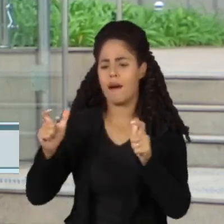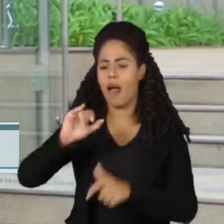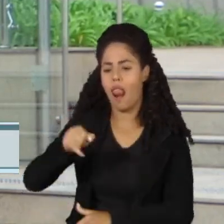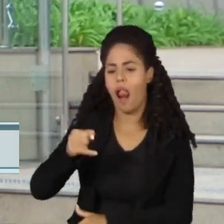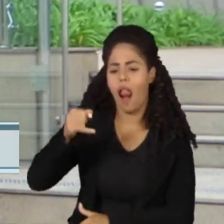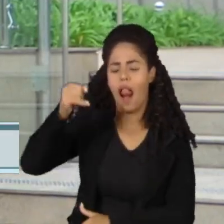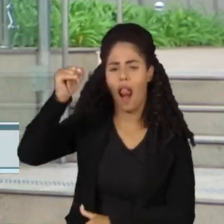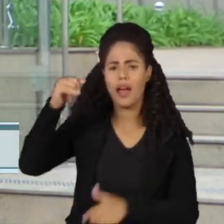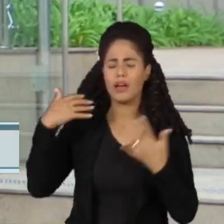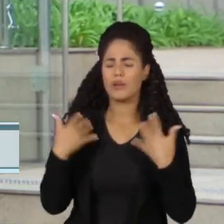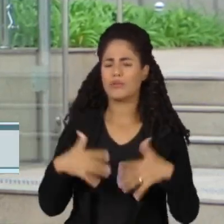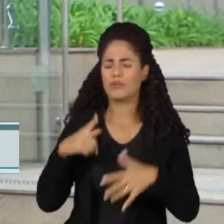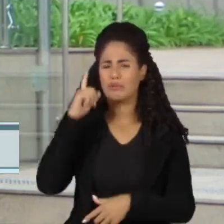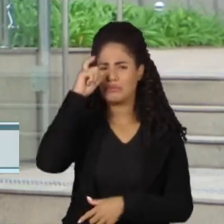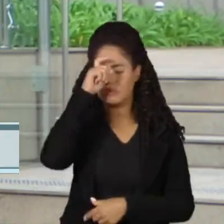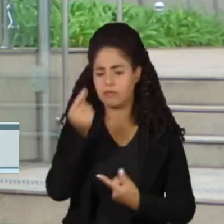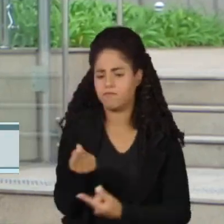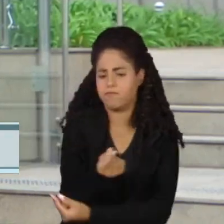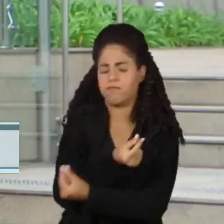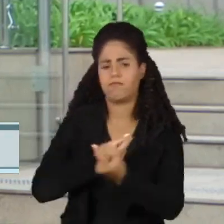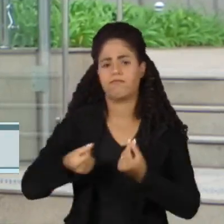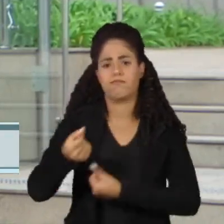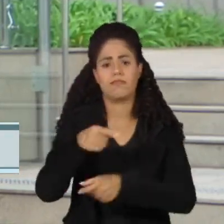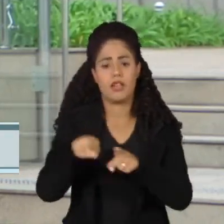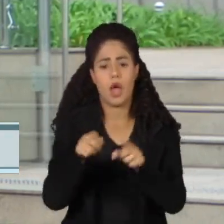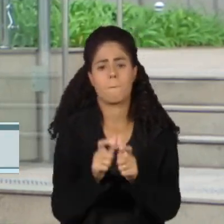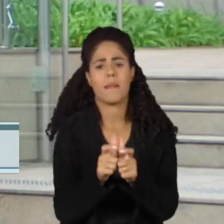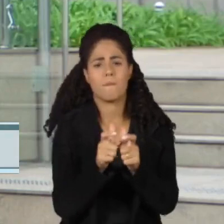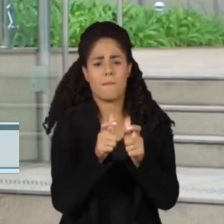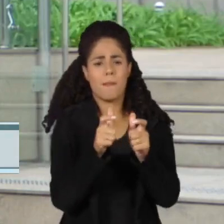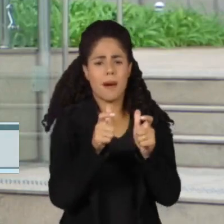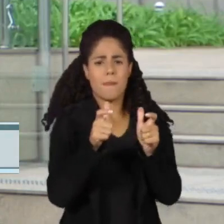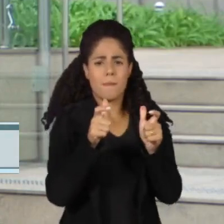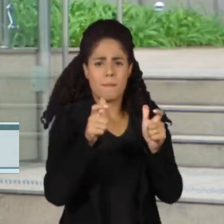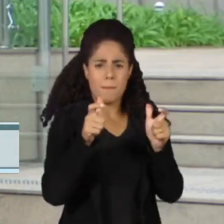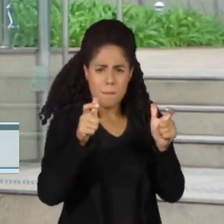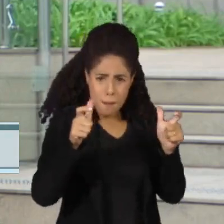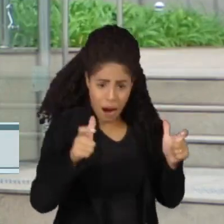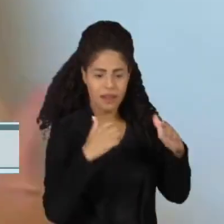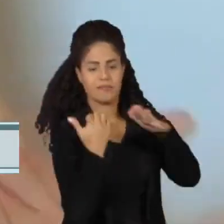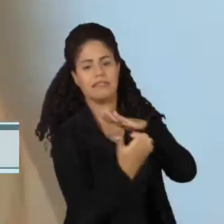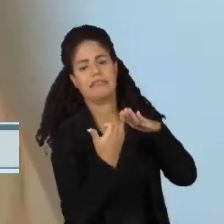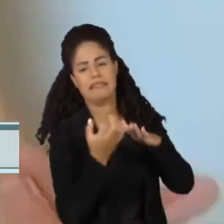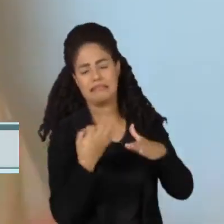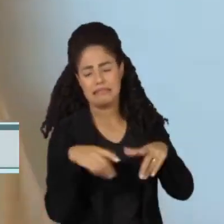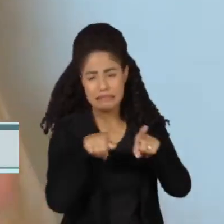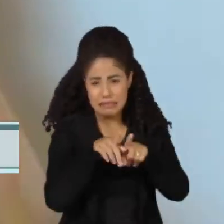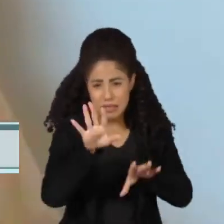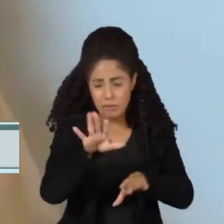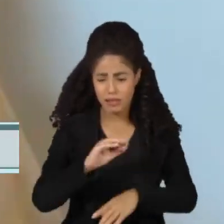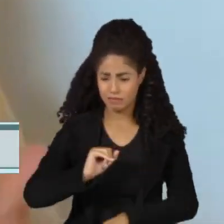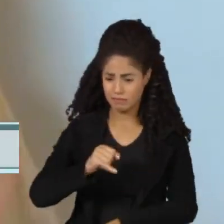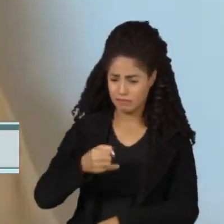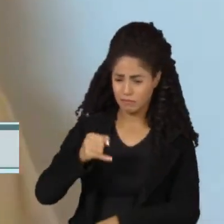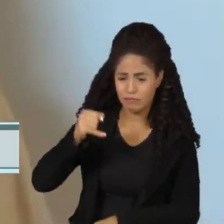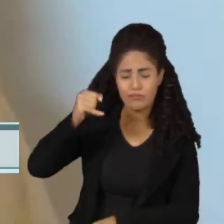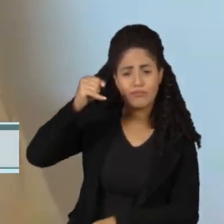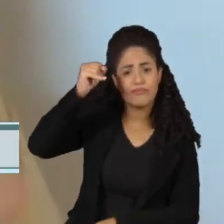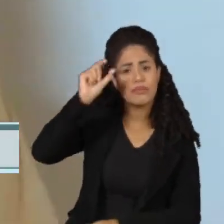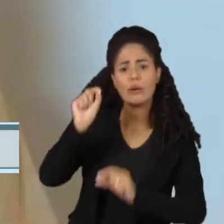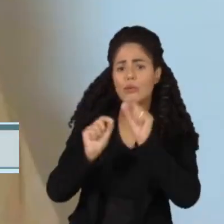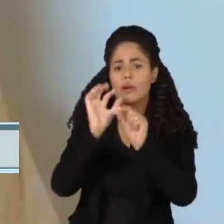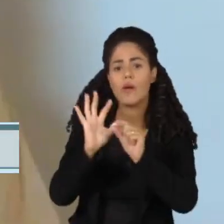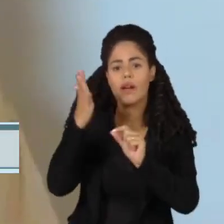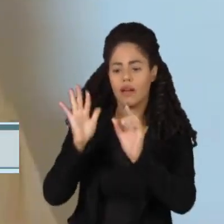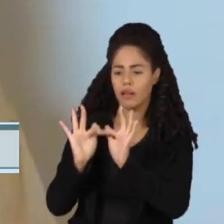mais contraída fica a economia e maior tende a ser a instabilidade nas empresas. Aumentando os juros, você acaba fazendo com que